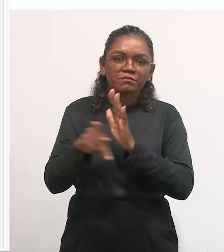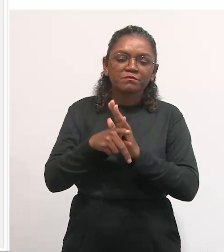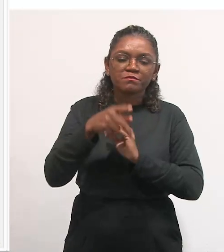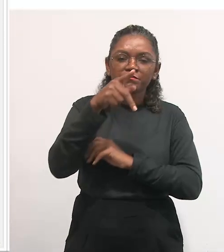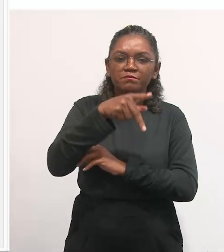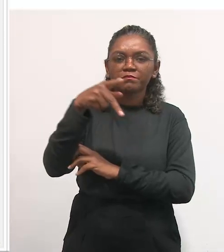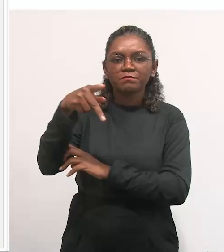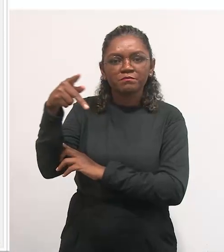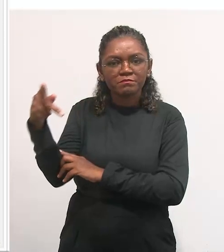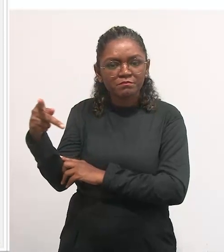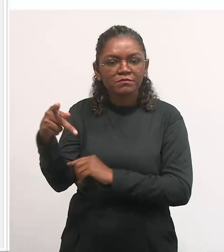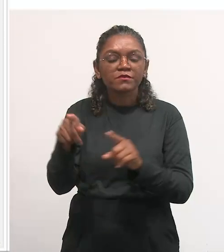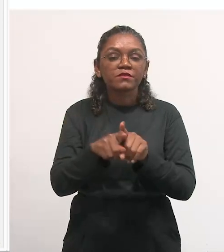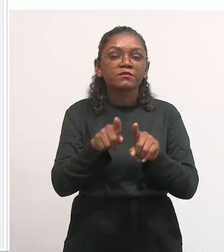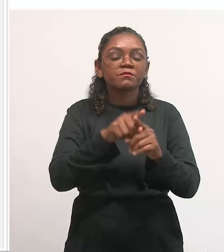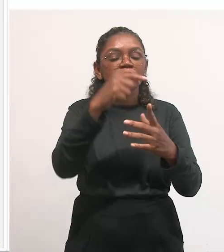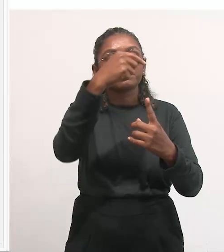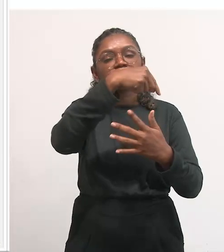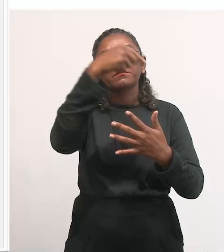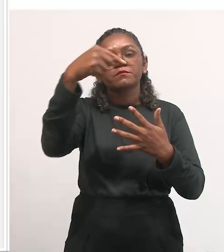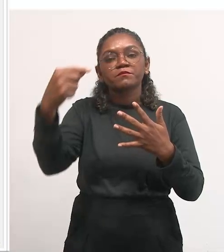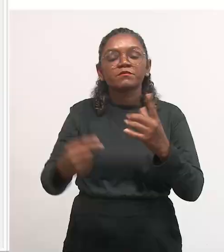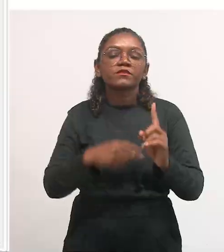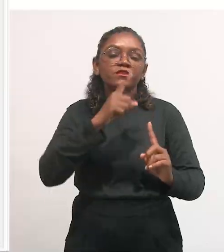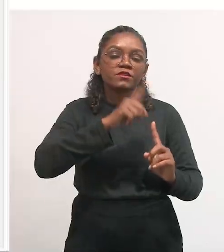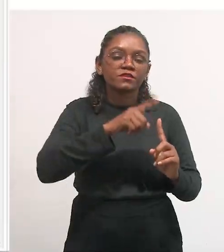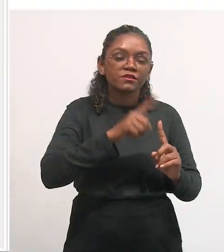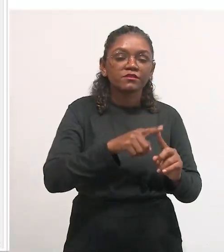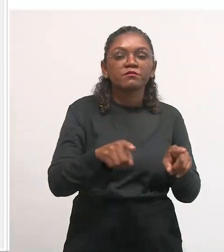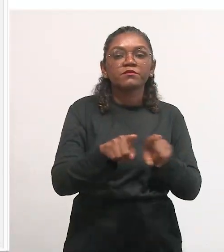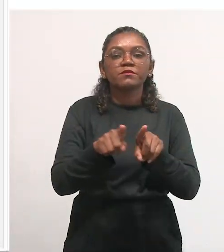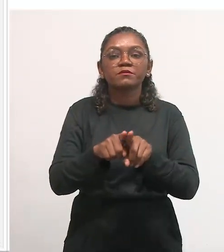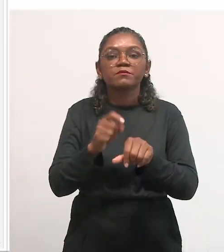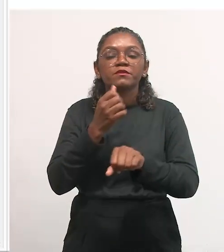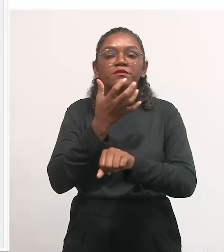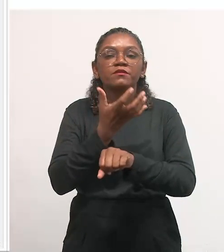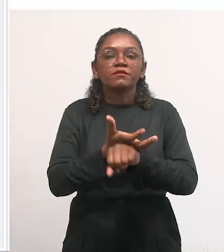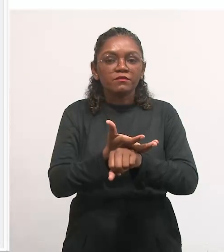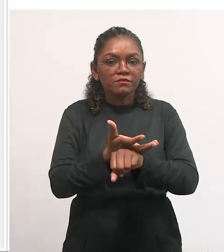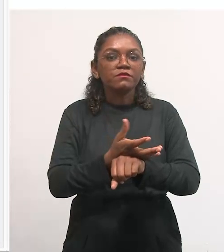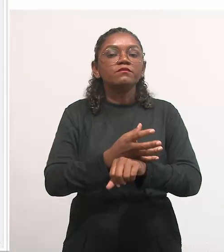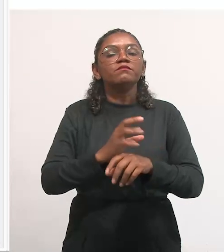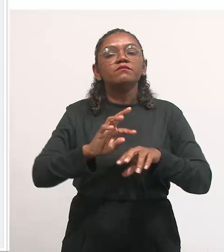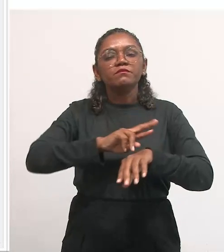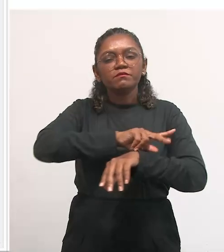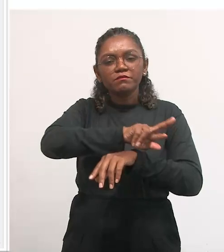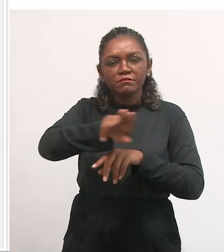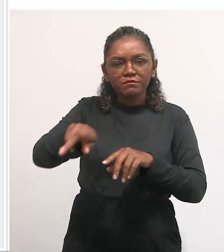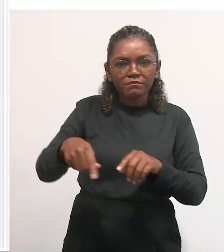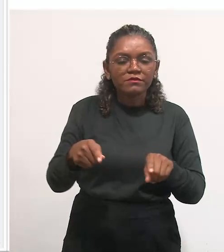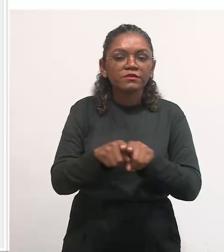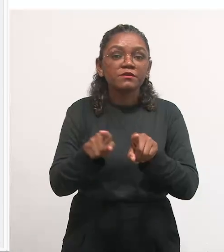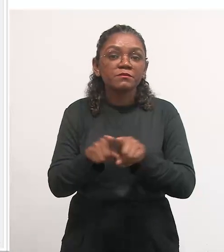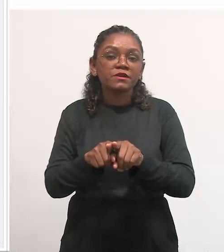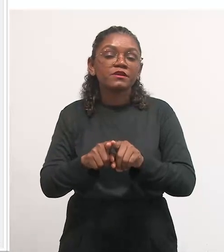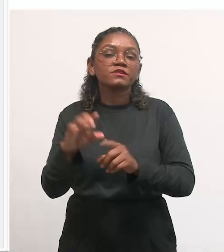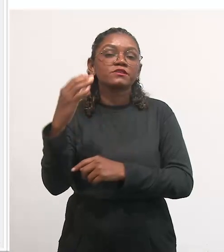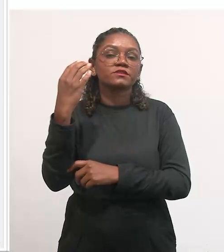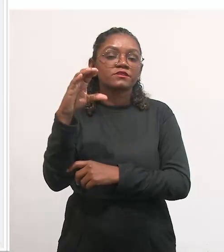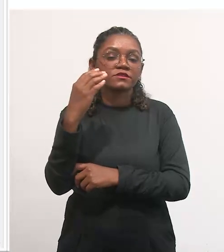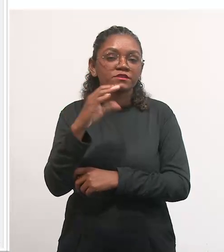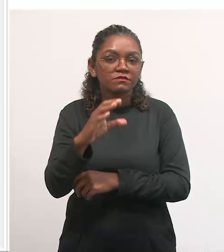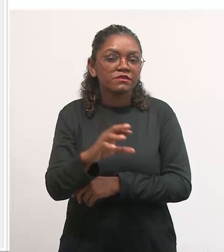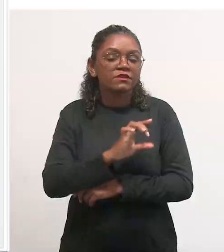são as formas, a interdisciplinaridade aqui contemplada, né, a iniciação científica, e aí ela vai trazer